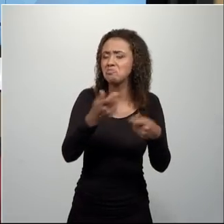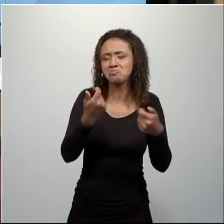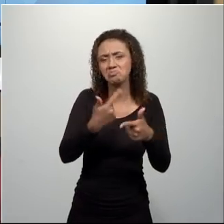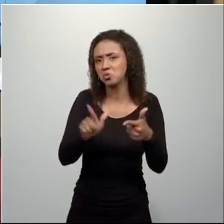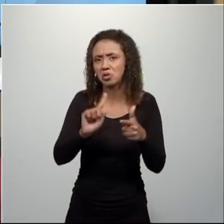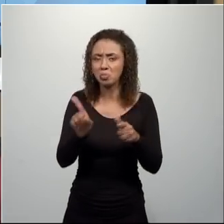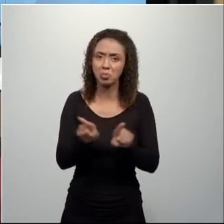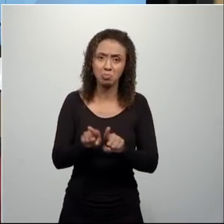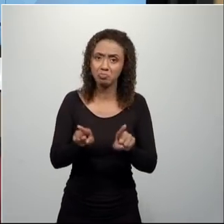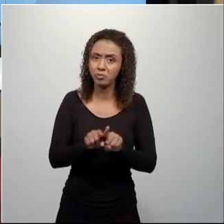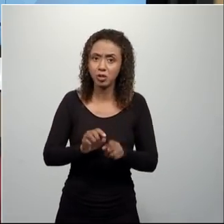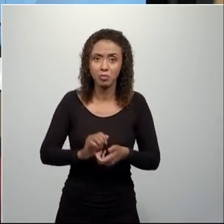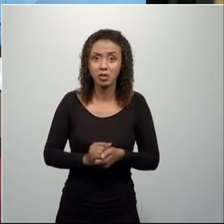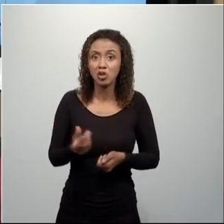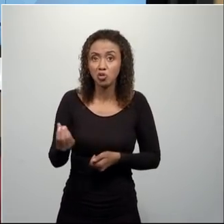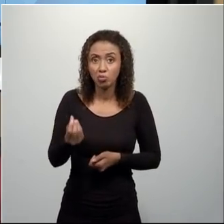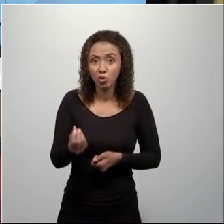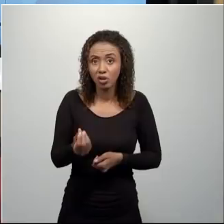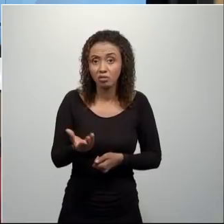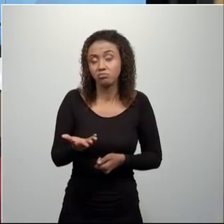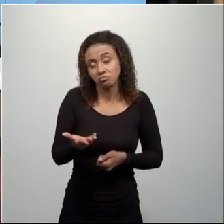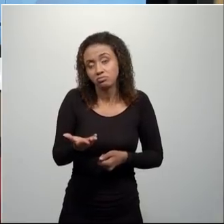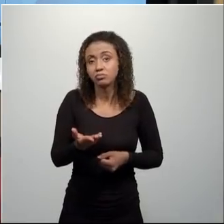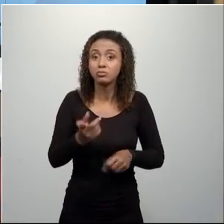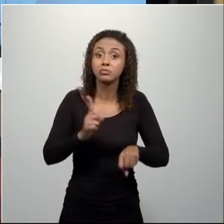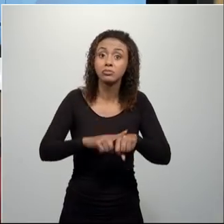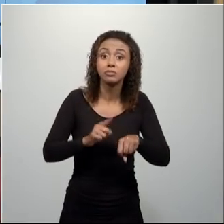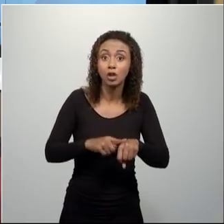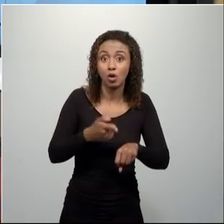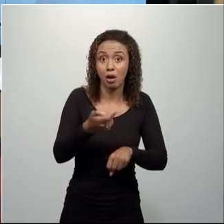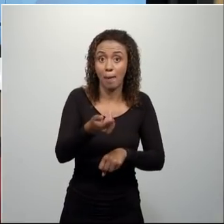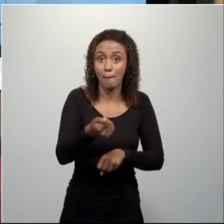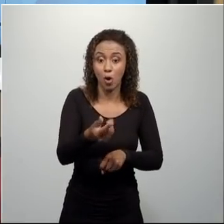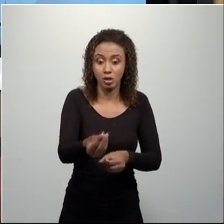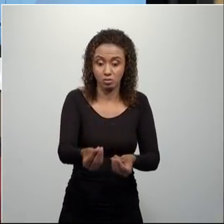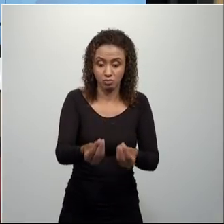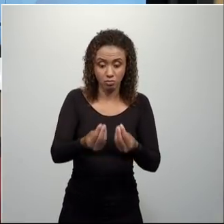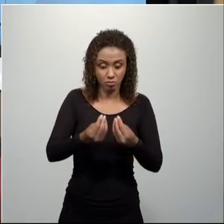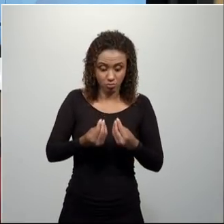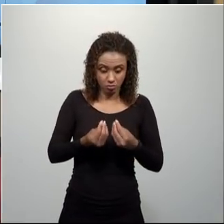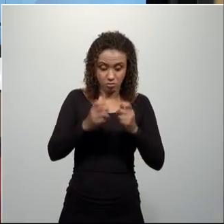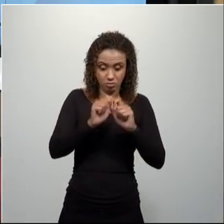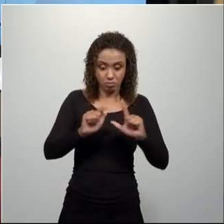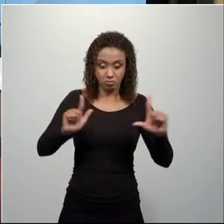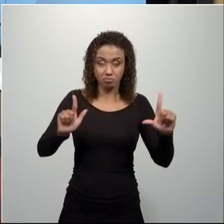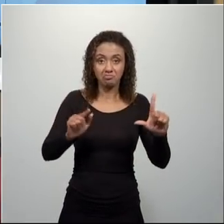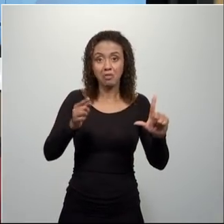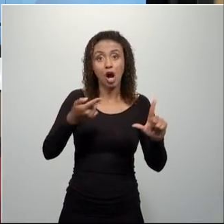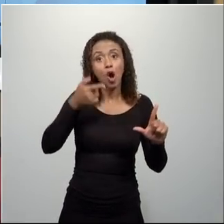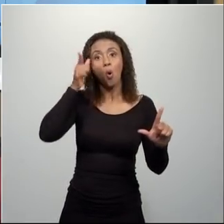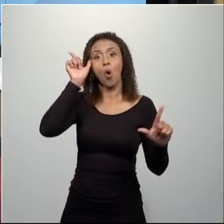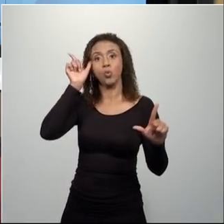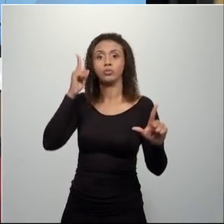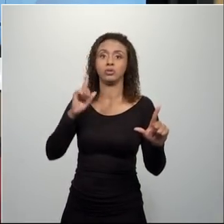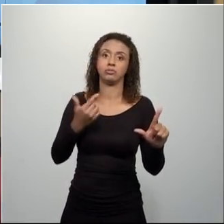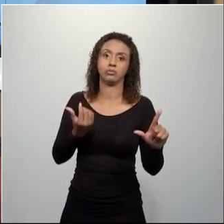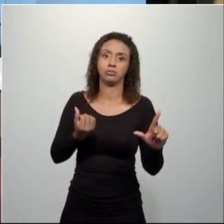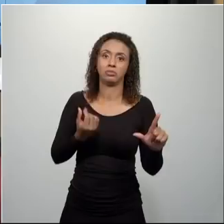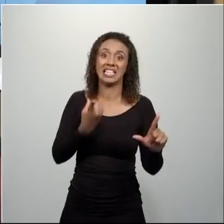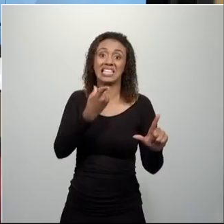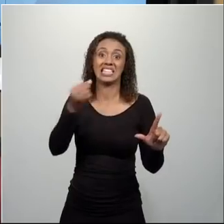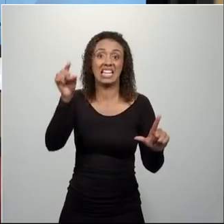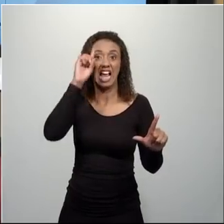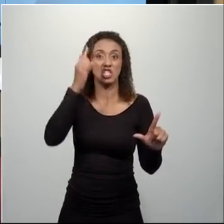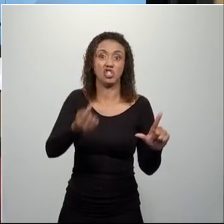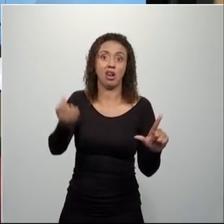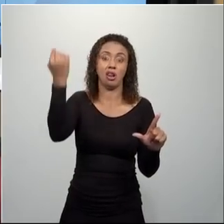bitcoin não faz diferença se a moeda que você estava entregando recebeu ela um dia atrás ou dez dias atrás assim